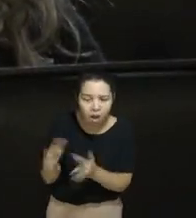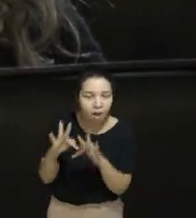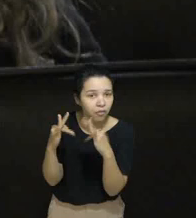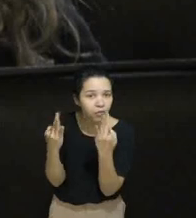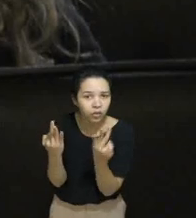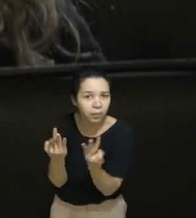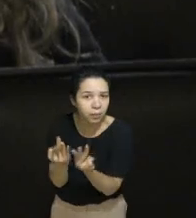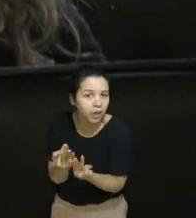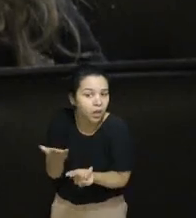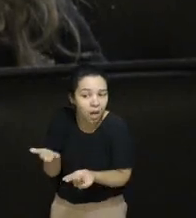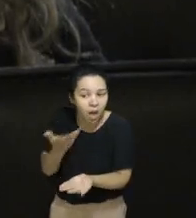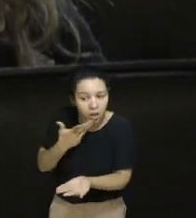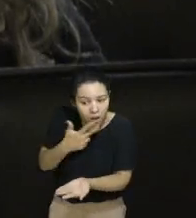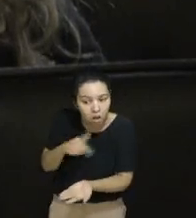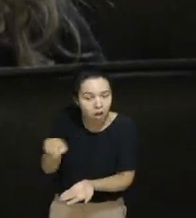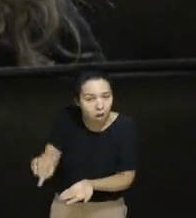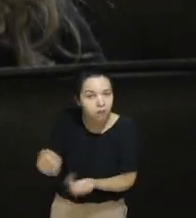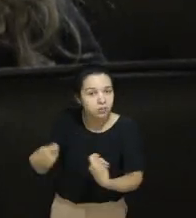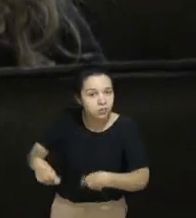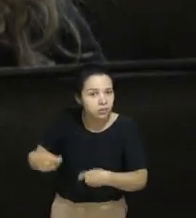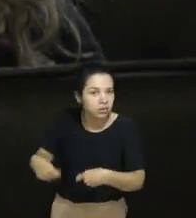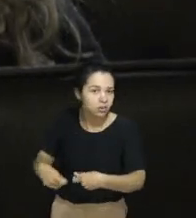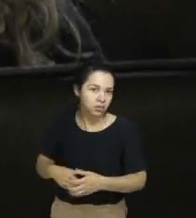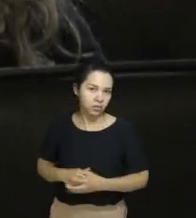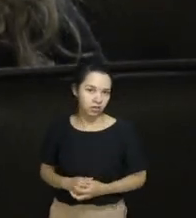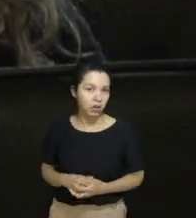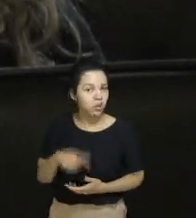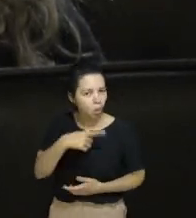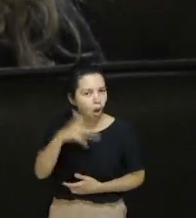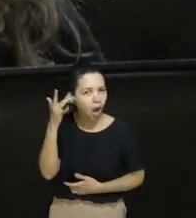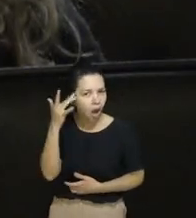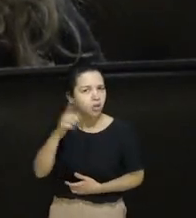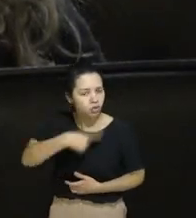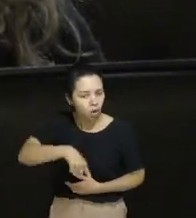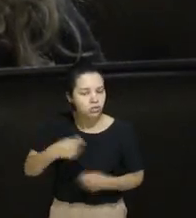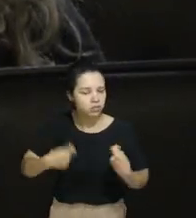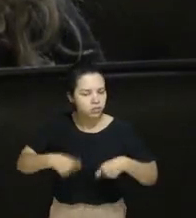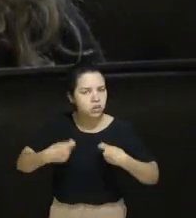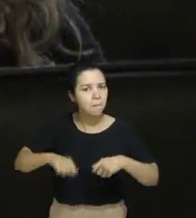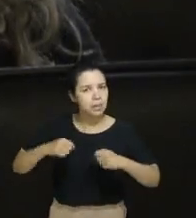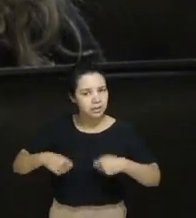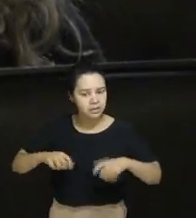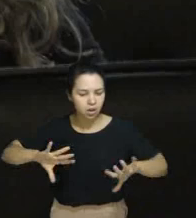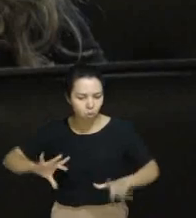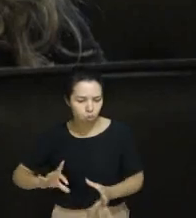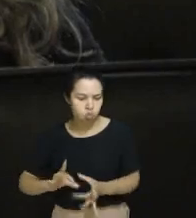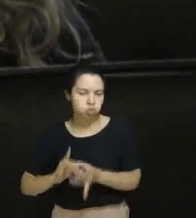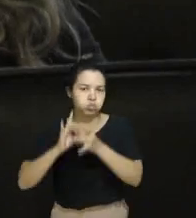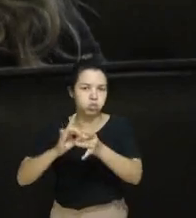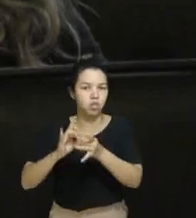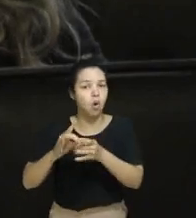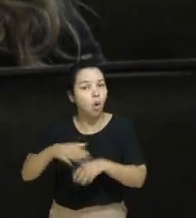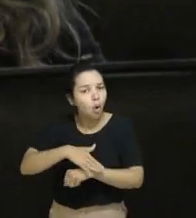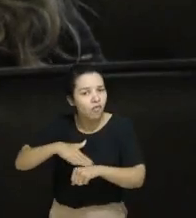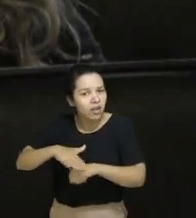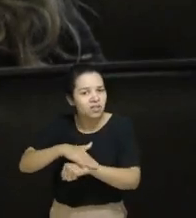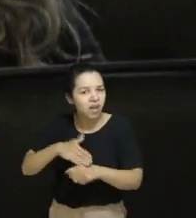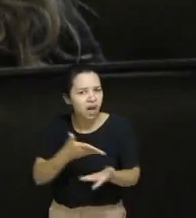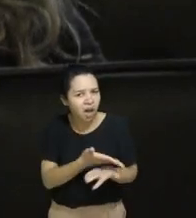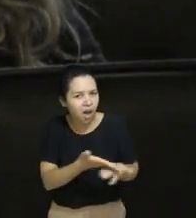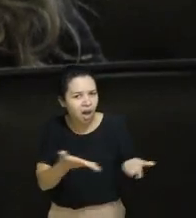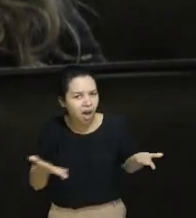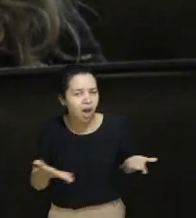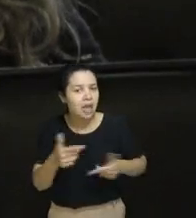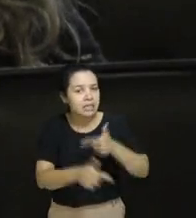para aquela criança, gente. Então, acho que a gente tem que, sim, unir as nossas forças, conversar com o pessoal que trabalha